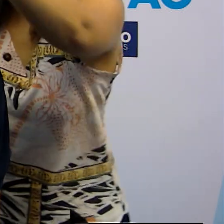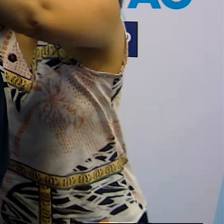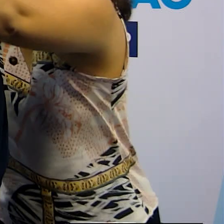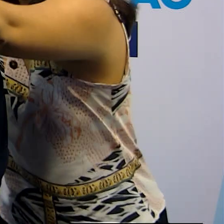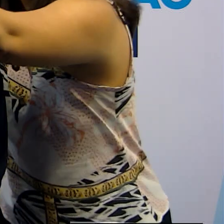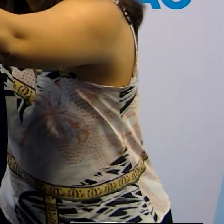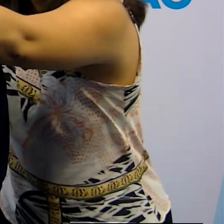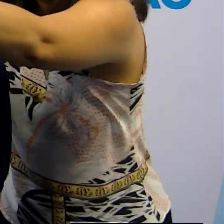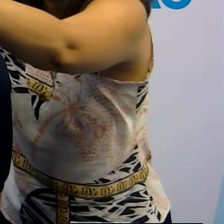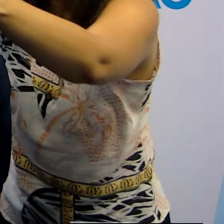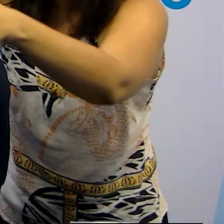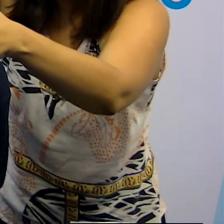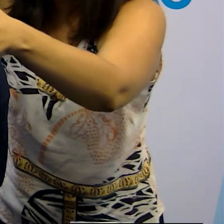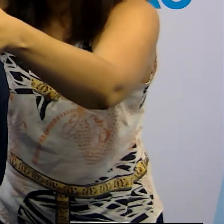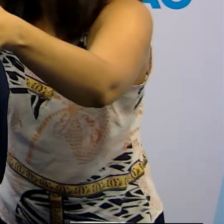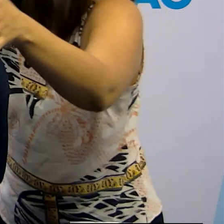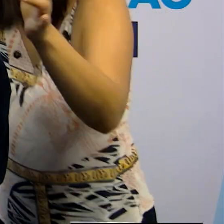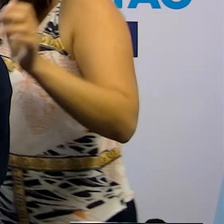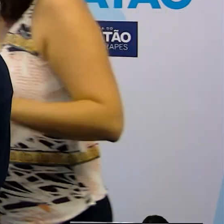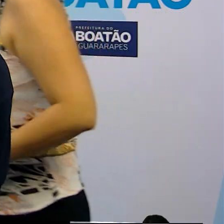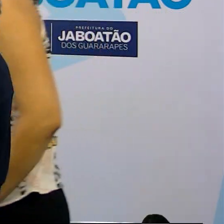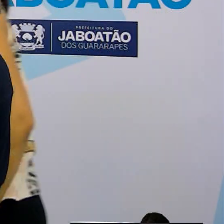E aí